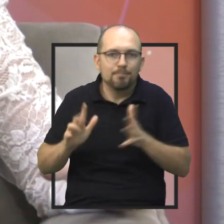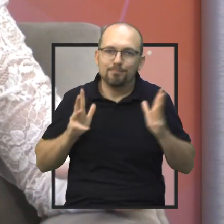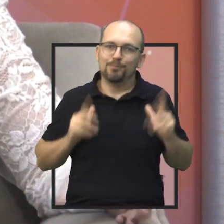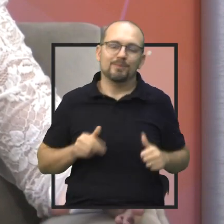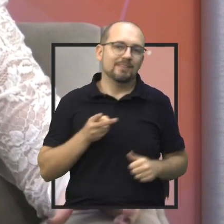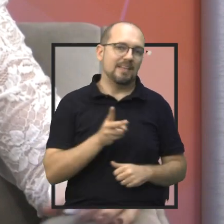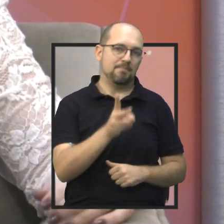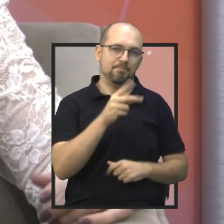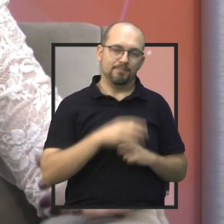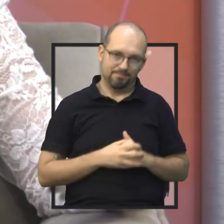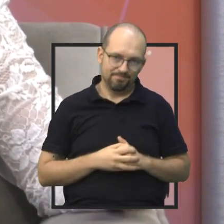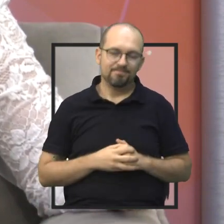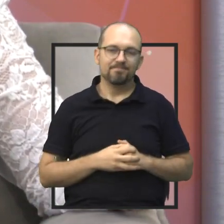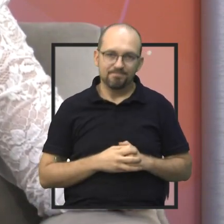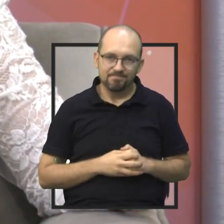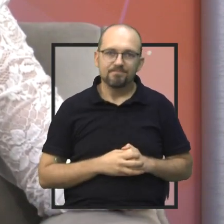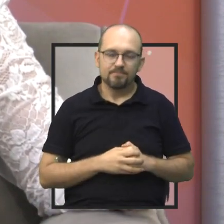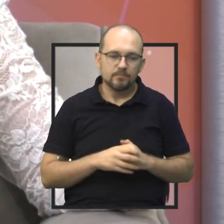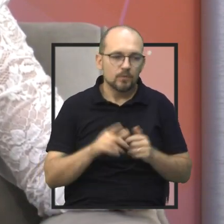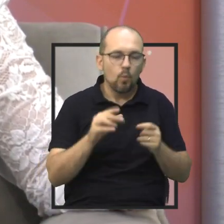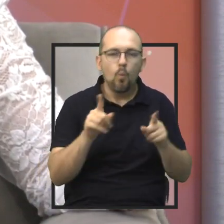mantendo o ambiente limpo,